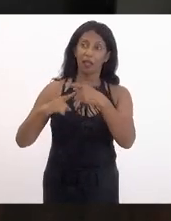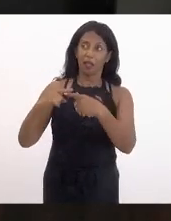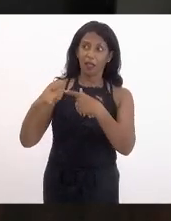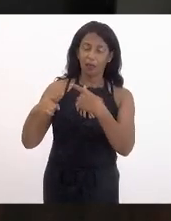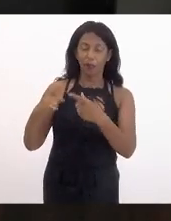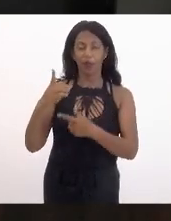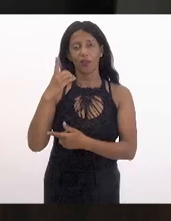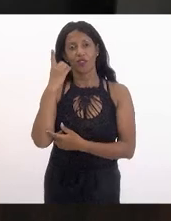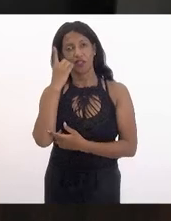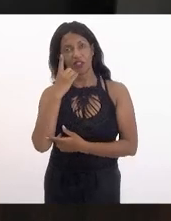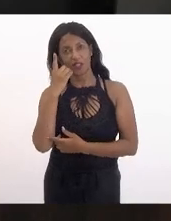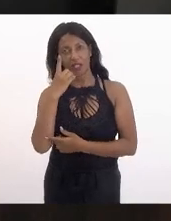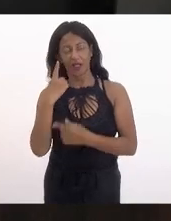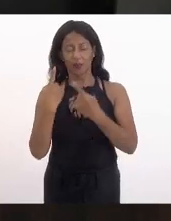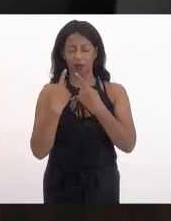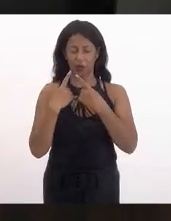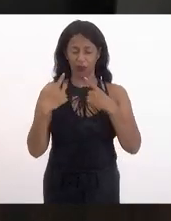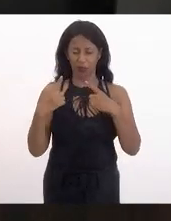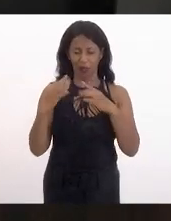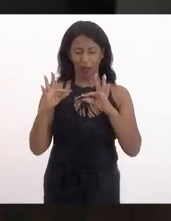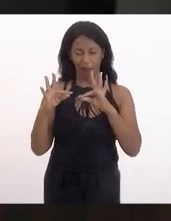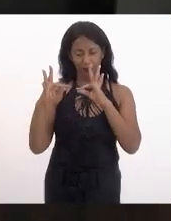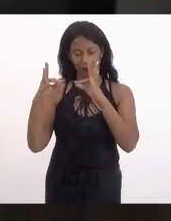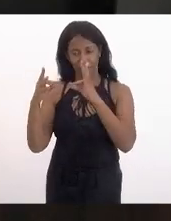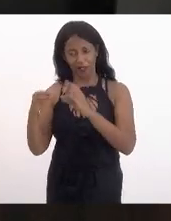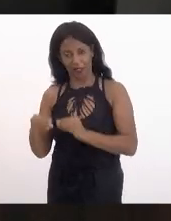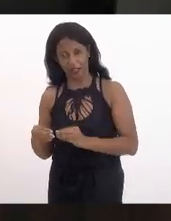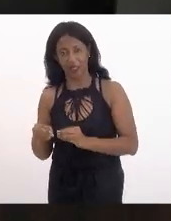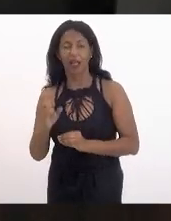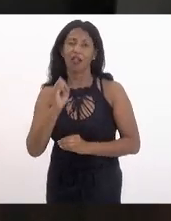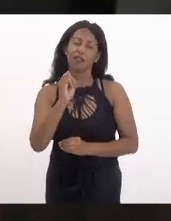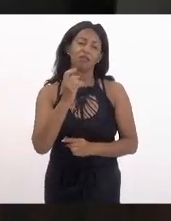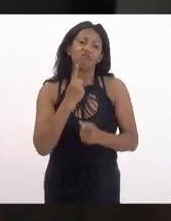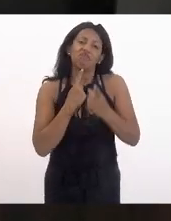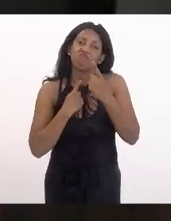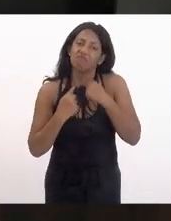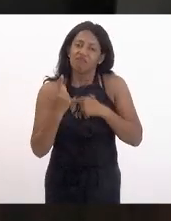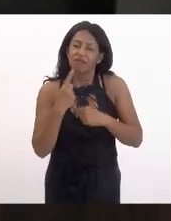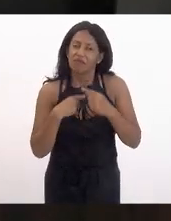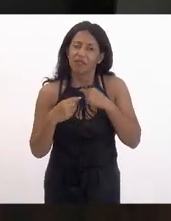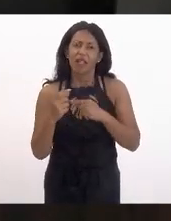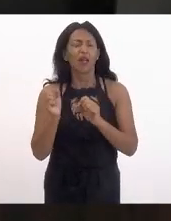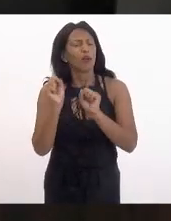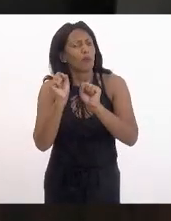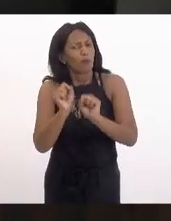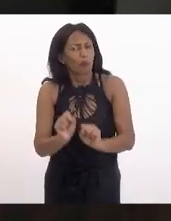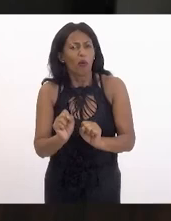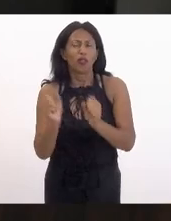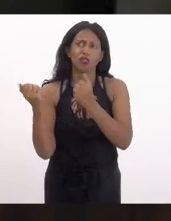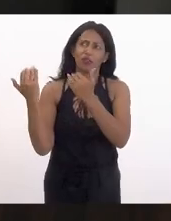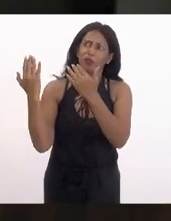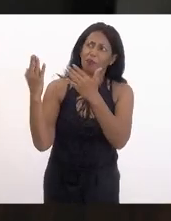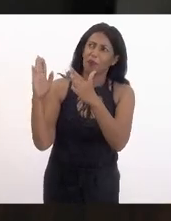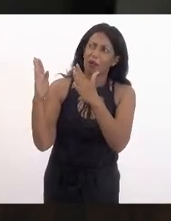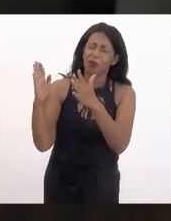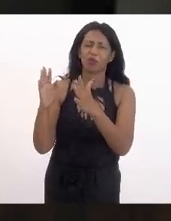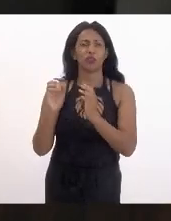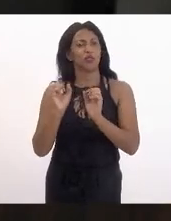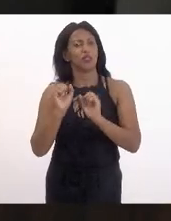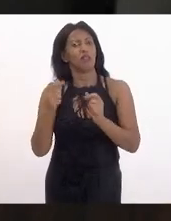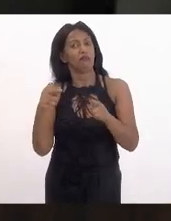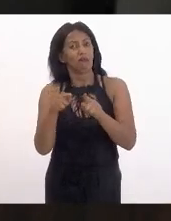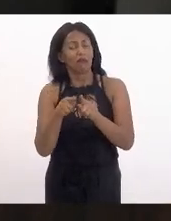vereadores EA deputada discursar quem desejar e pode fazer o aplauso